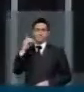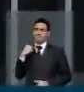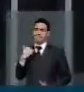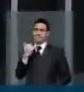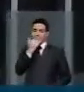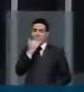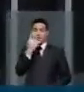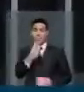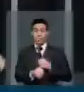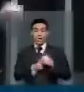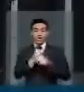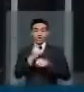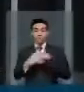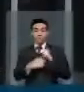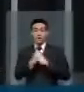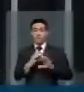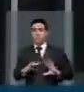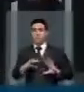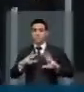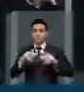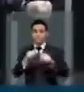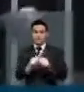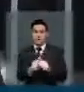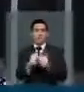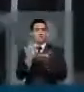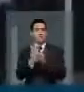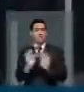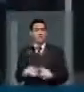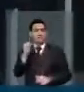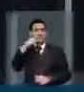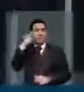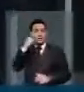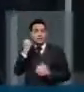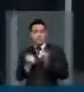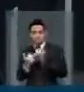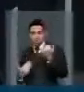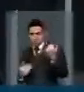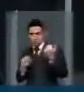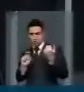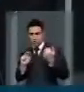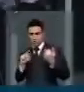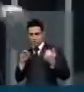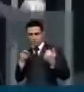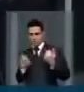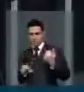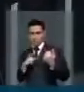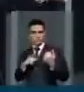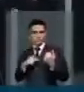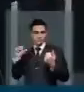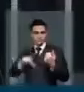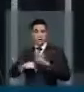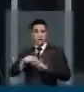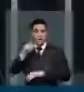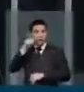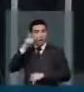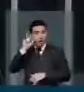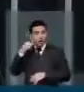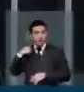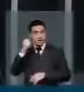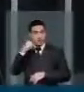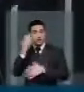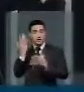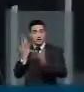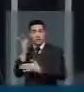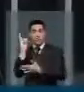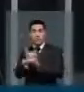em 4 anos em todos os níveis Acabar com o suplente de senador Que vergonhosamente ontem o Senado Apoiou, aprovou a